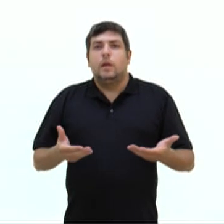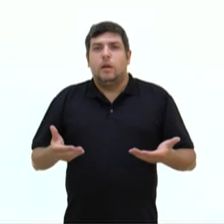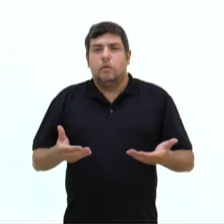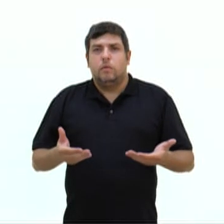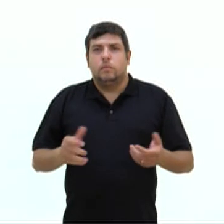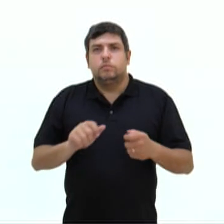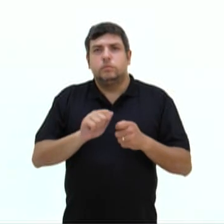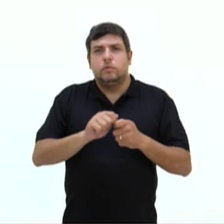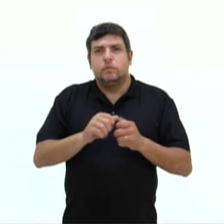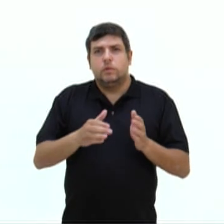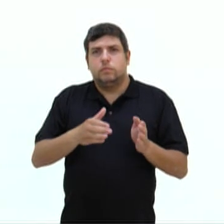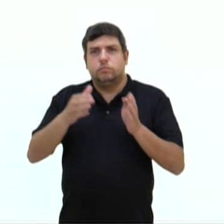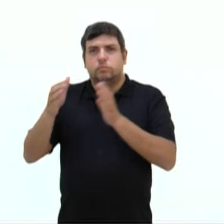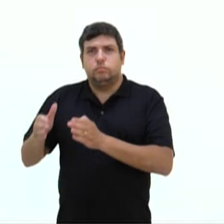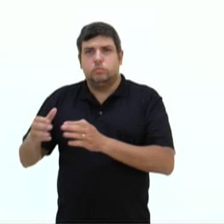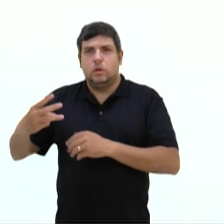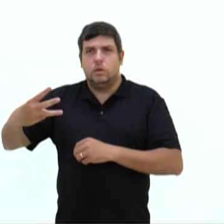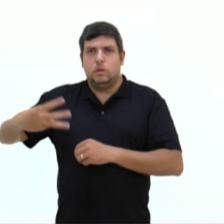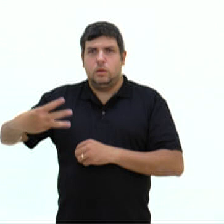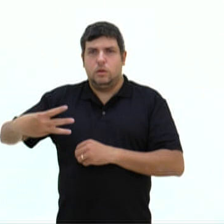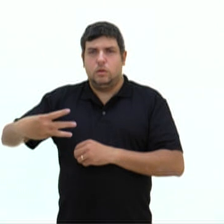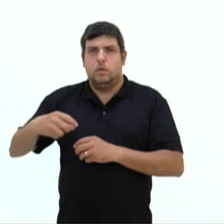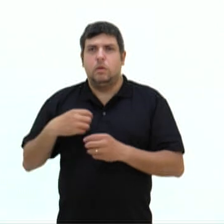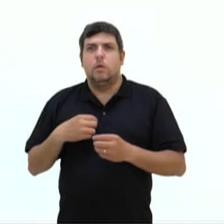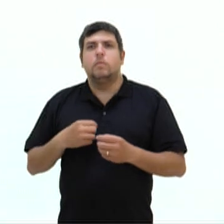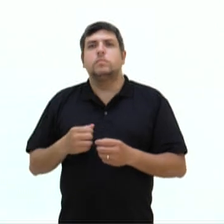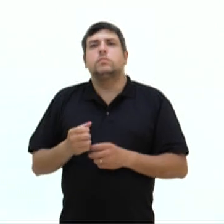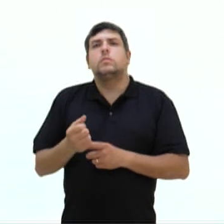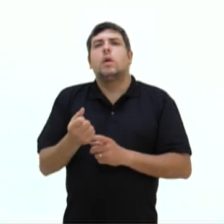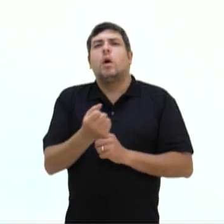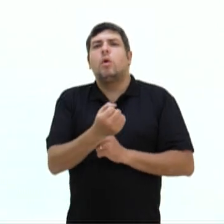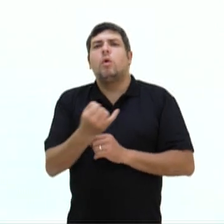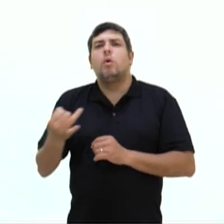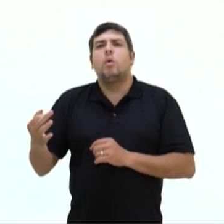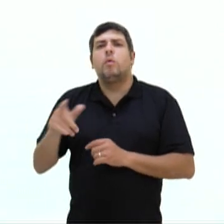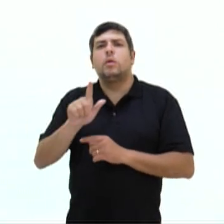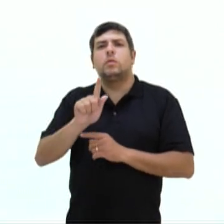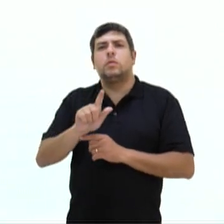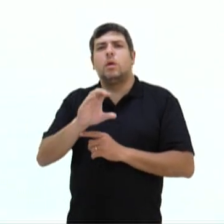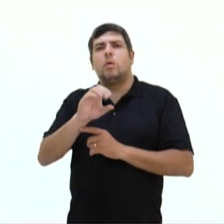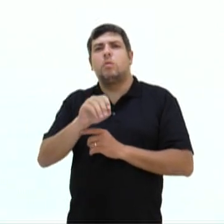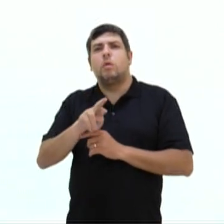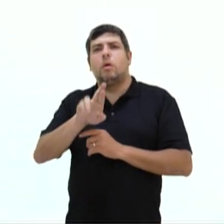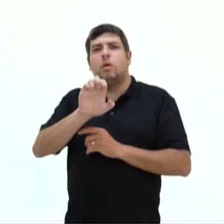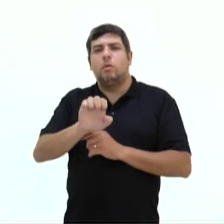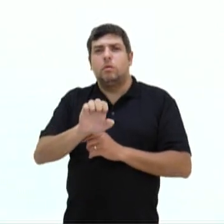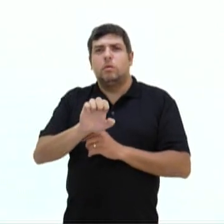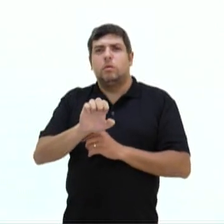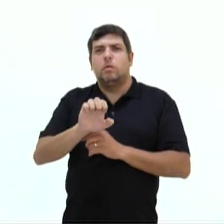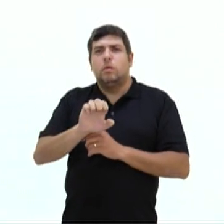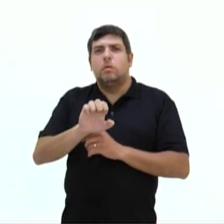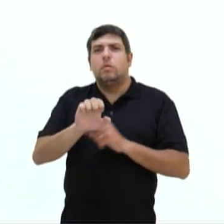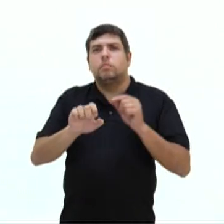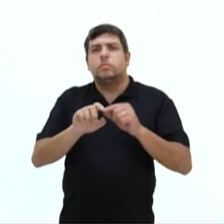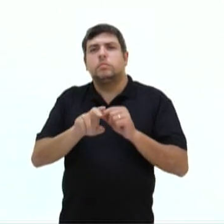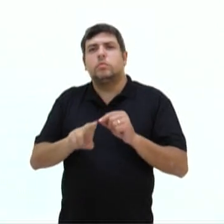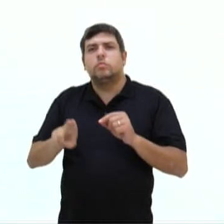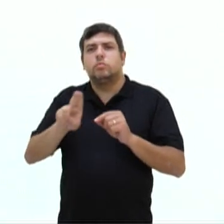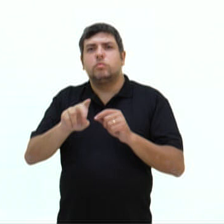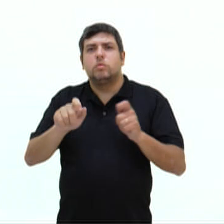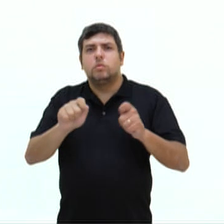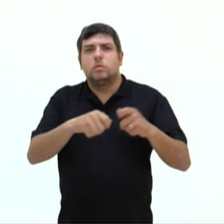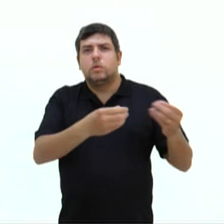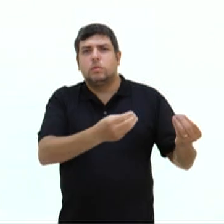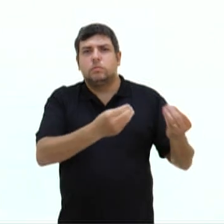passo 3, verificar teoricamente quantas gramas de cobre seriam obtidas utilizando a quantidade de cobre fornecida do